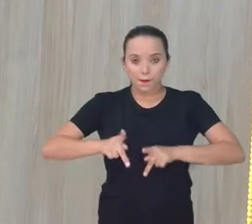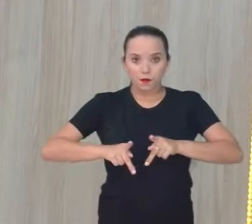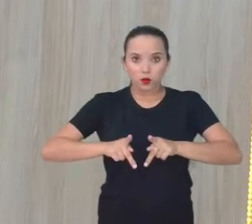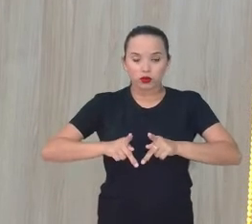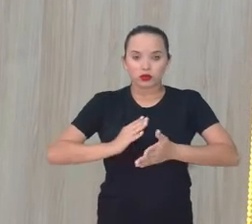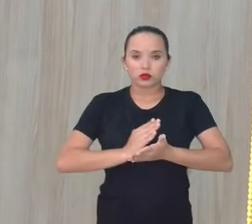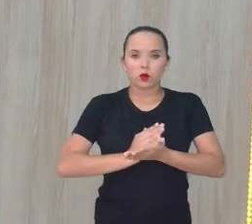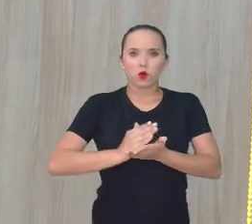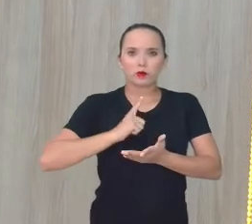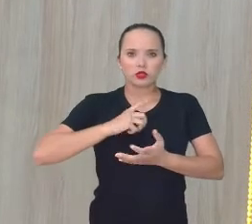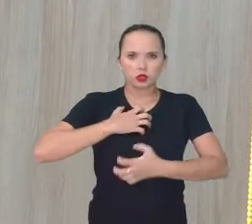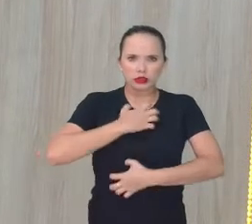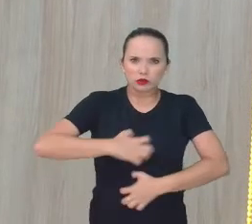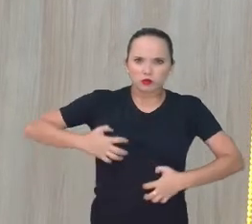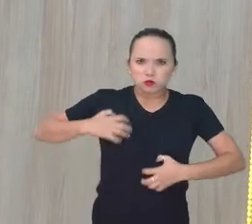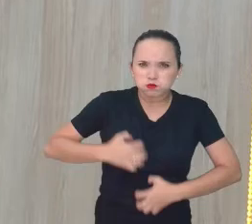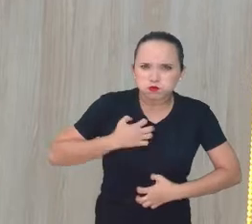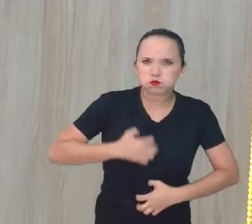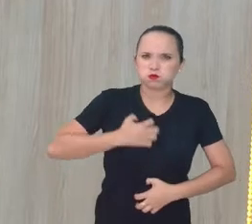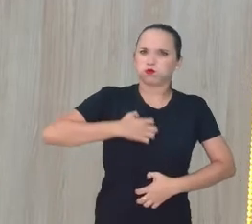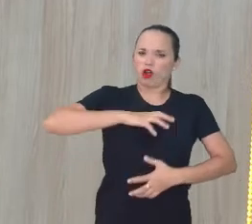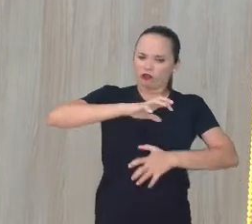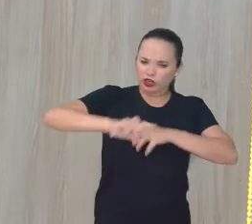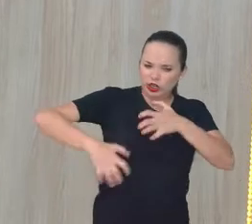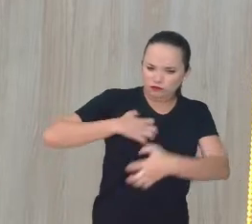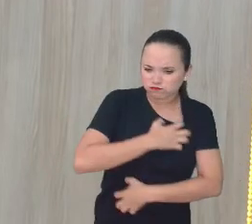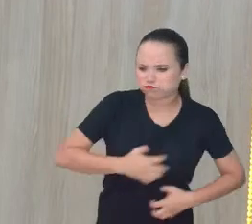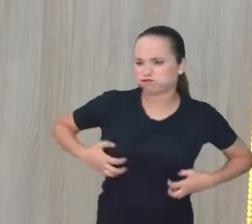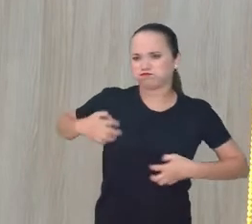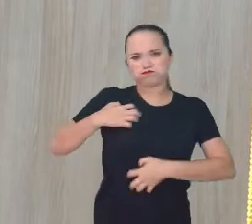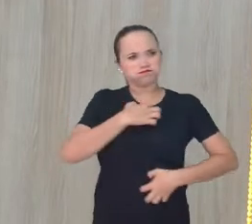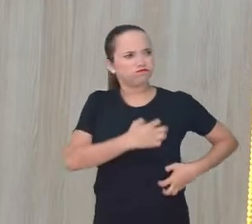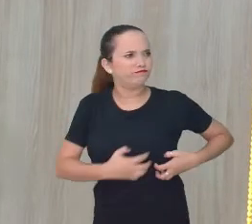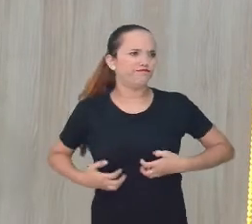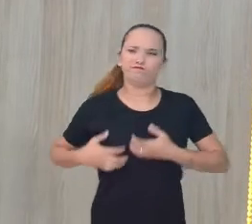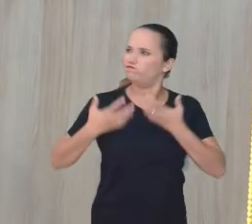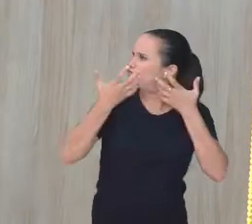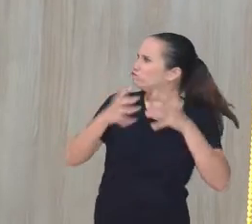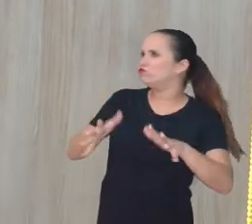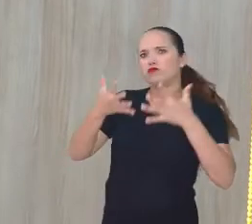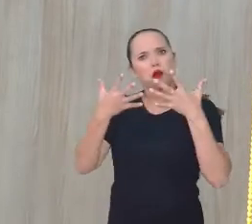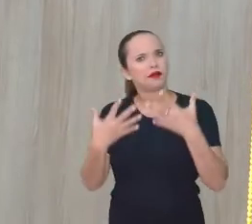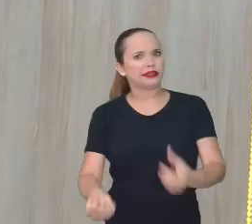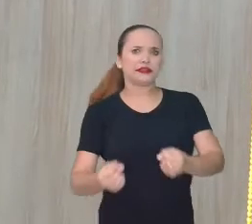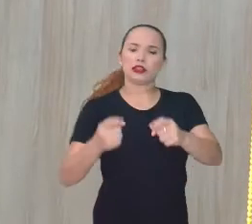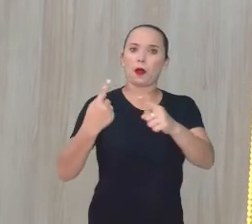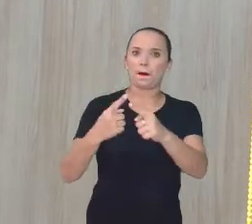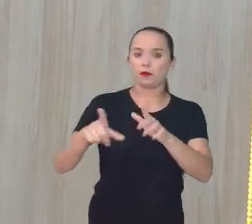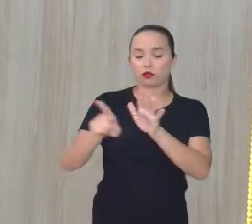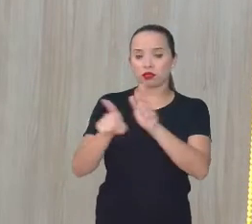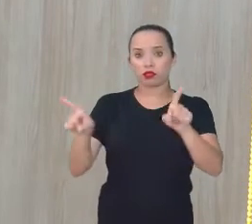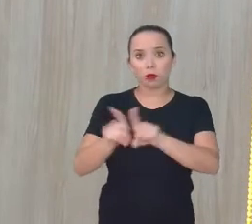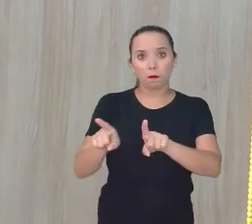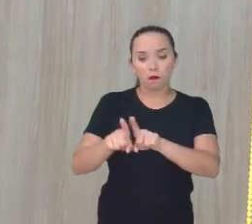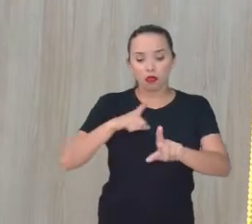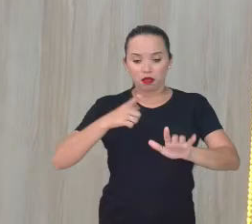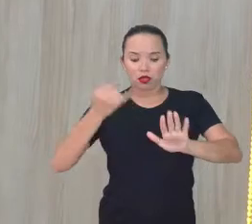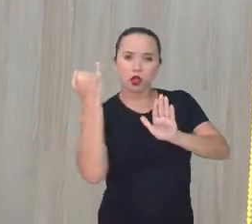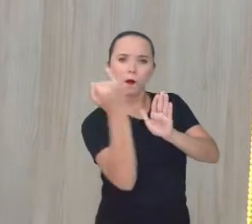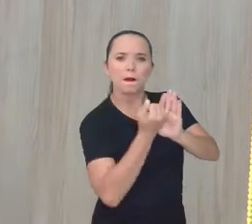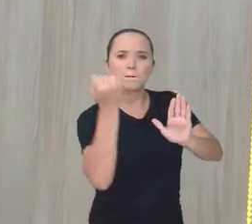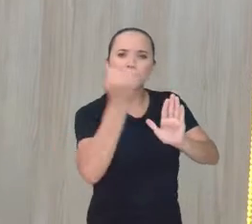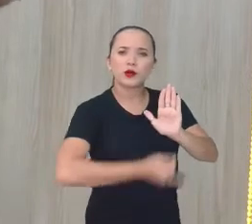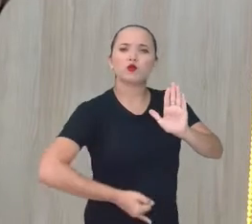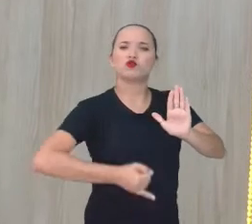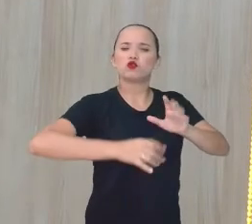população se revolta, né, com a forma como o rei governava, alta carga de impostos sobre a população,